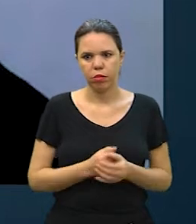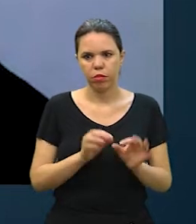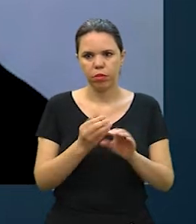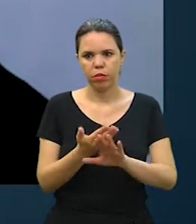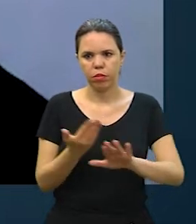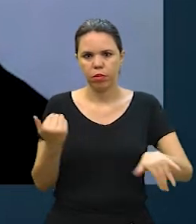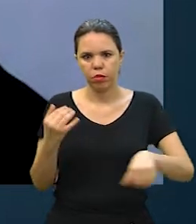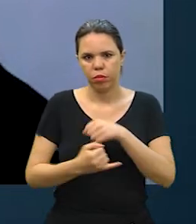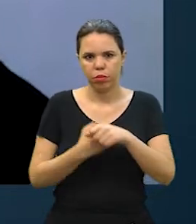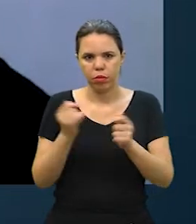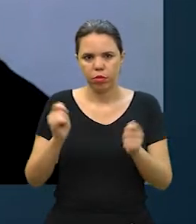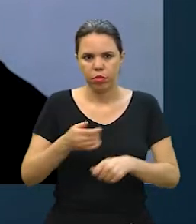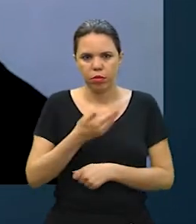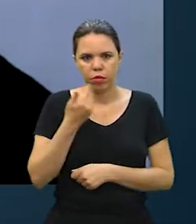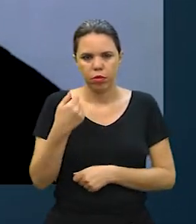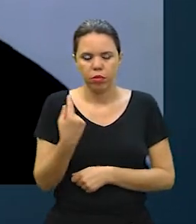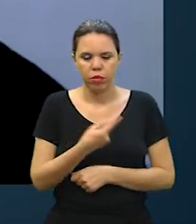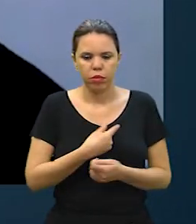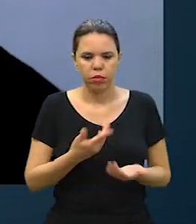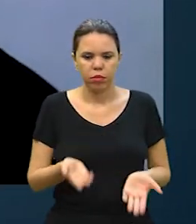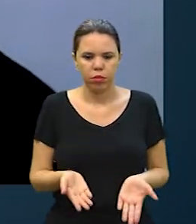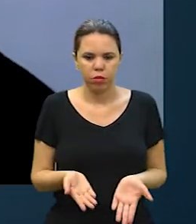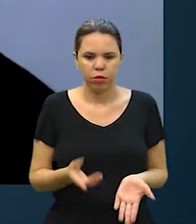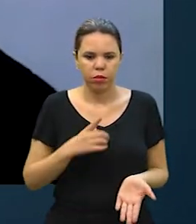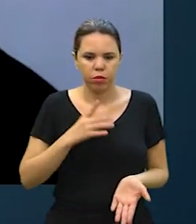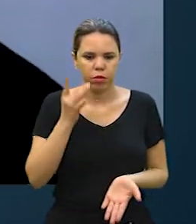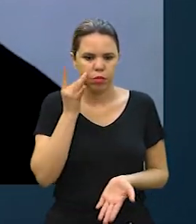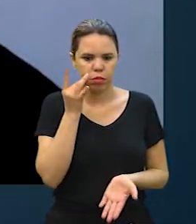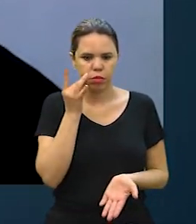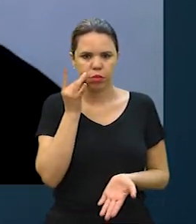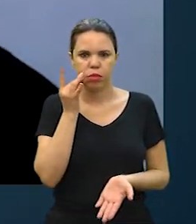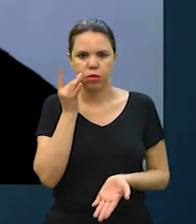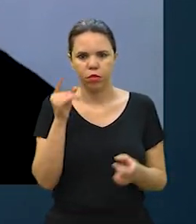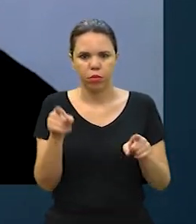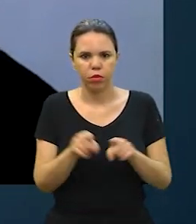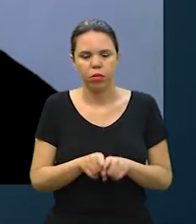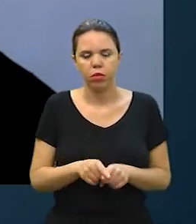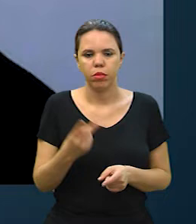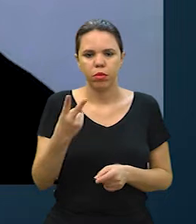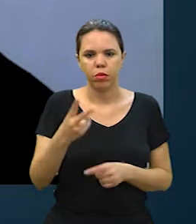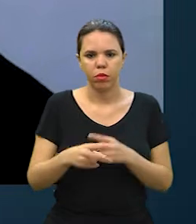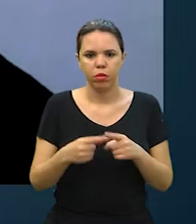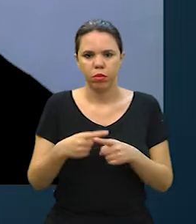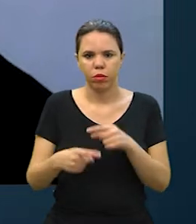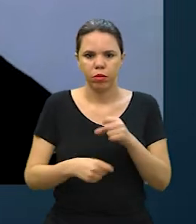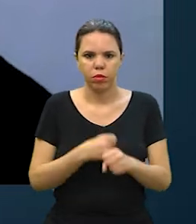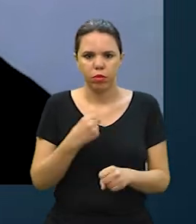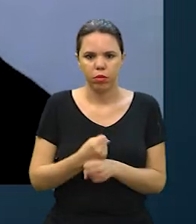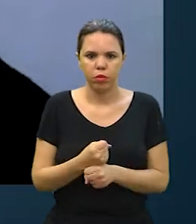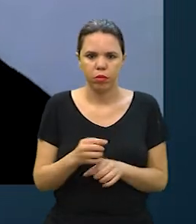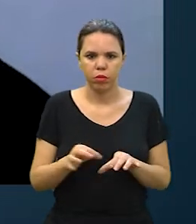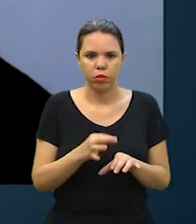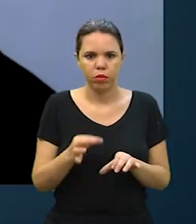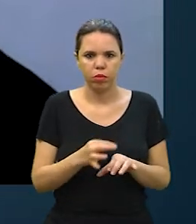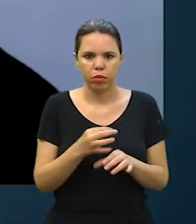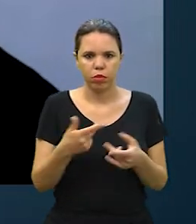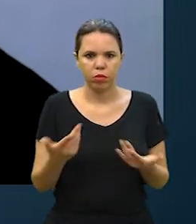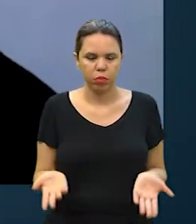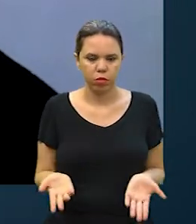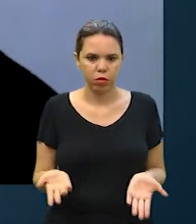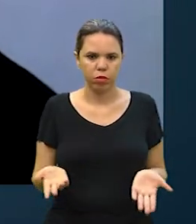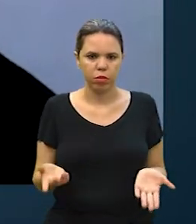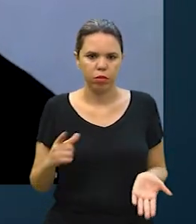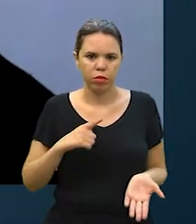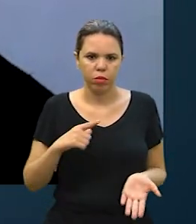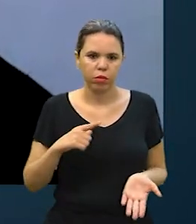distante. Hoje o online facilita muito a gente e tem a presença também 2 vezes por ano da gente com consultoria de campo. A